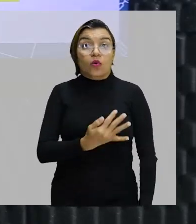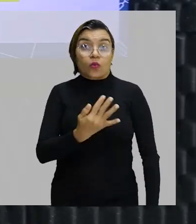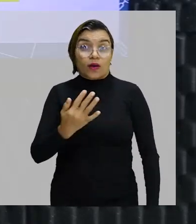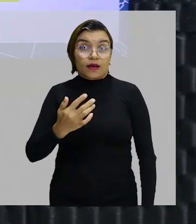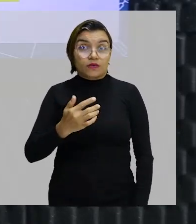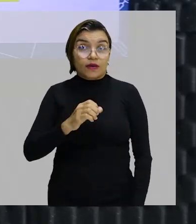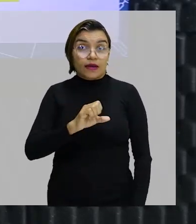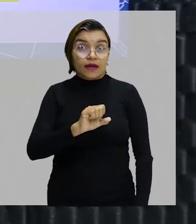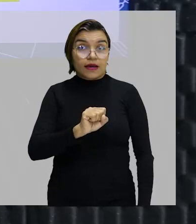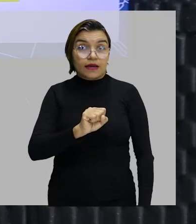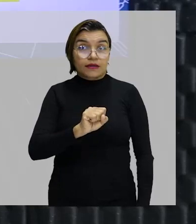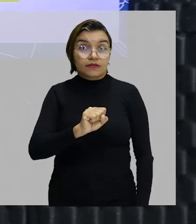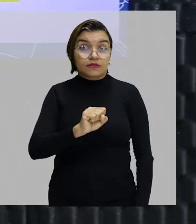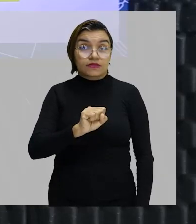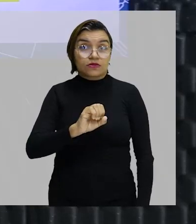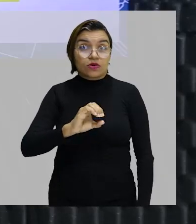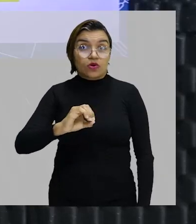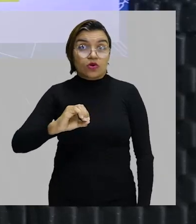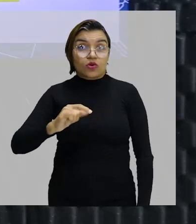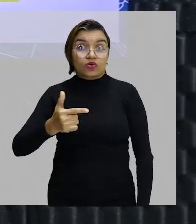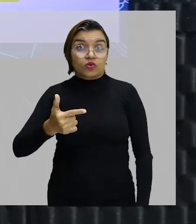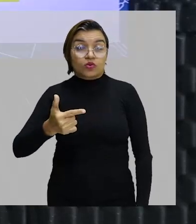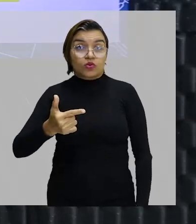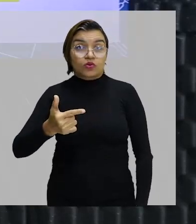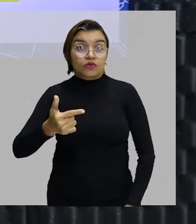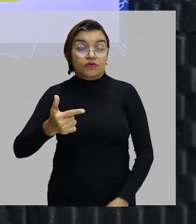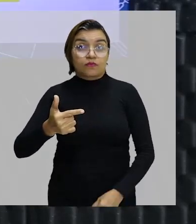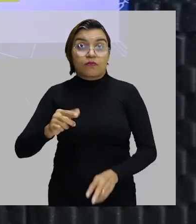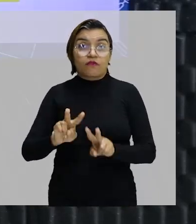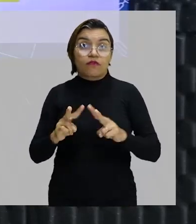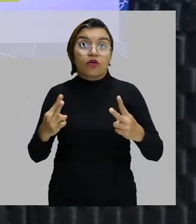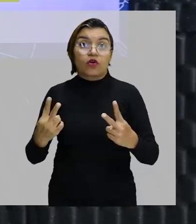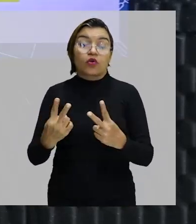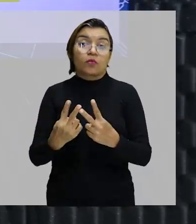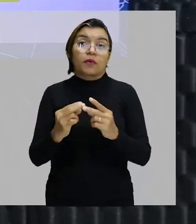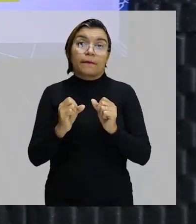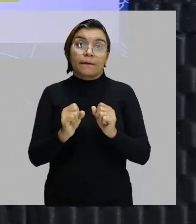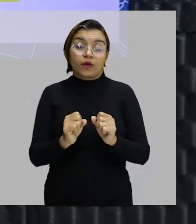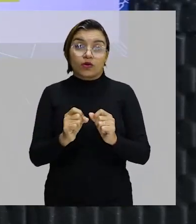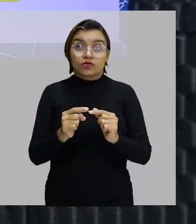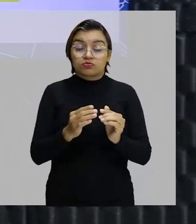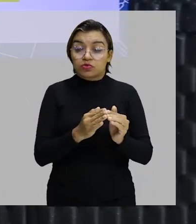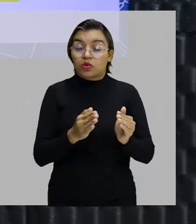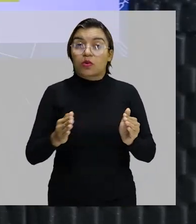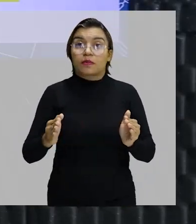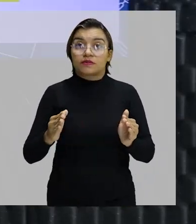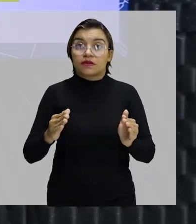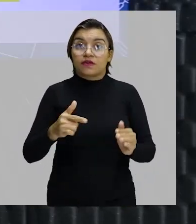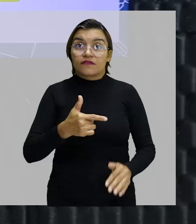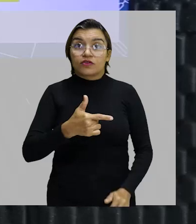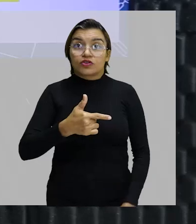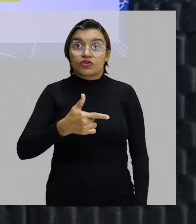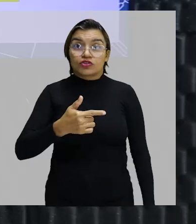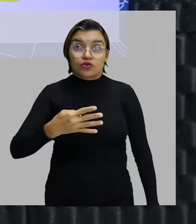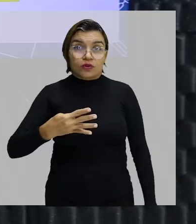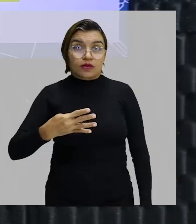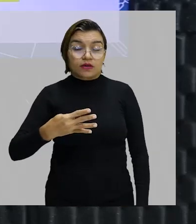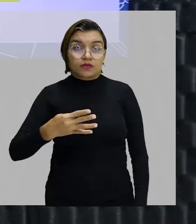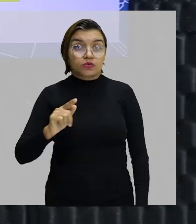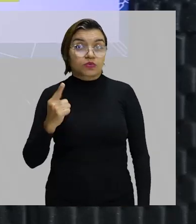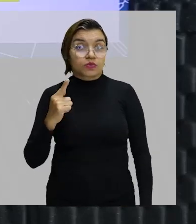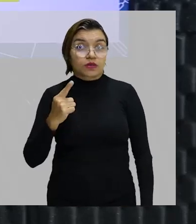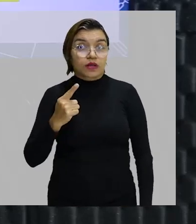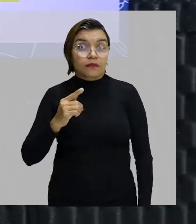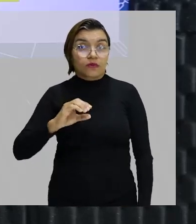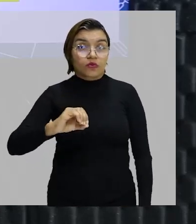SO2, volume de SO2, pode ser obtido a partir de 24 gramas do oxigênio,